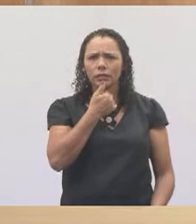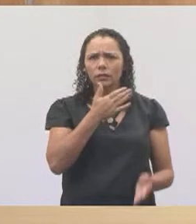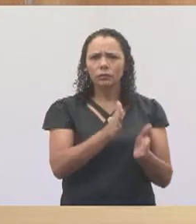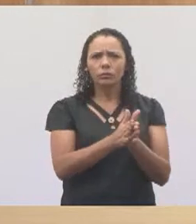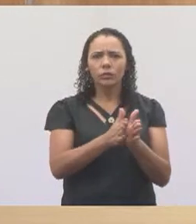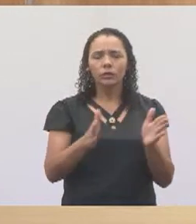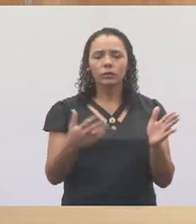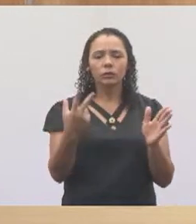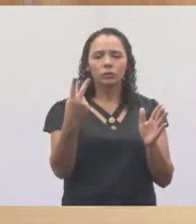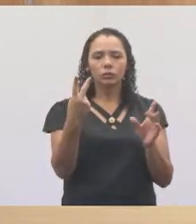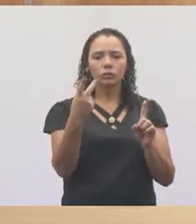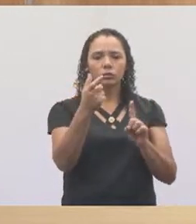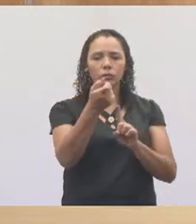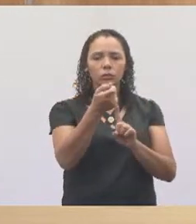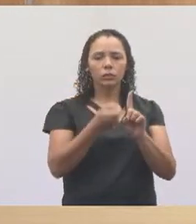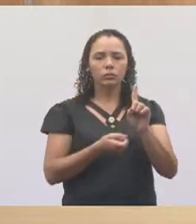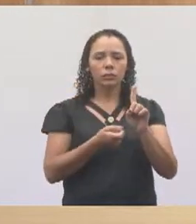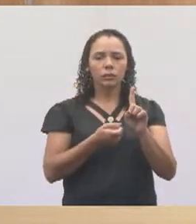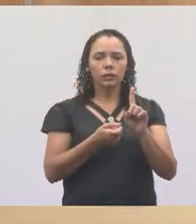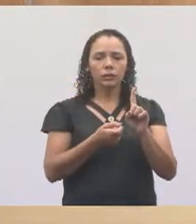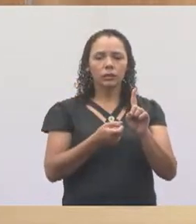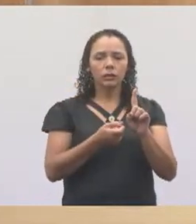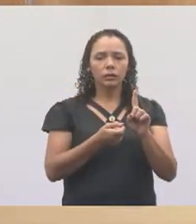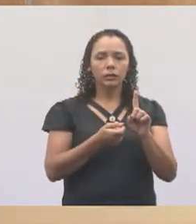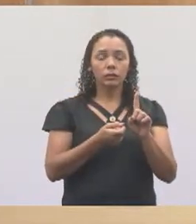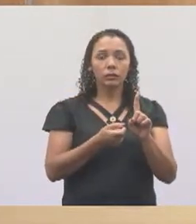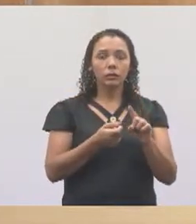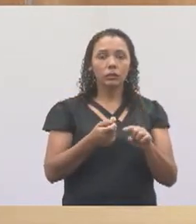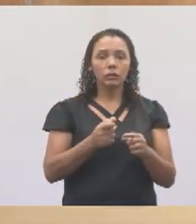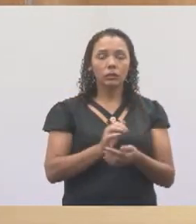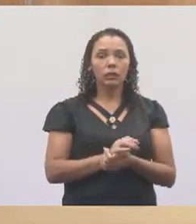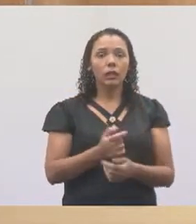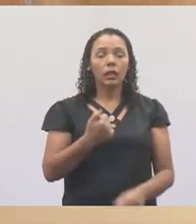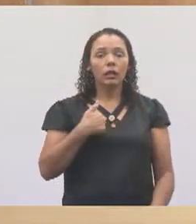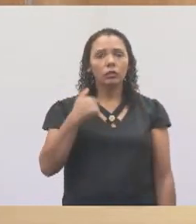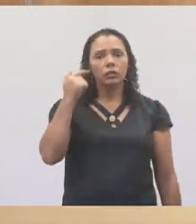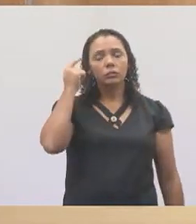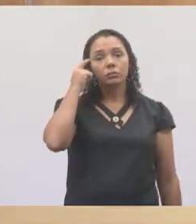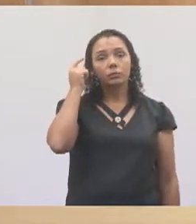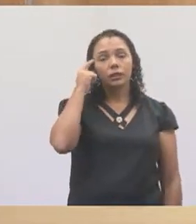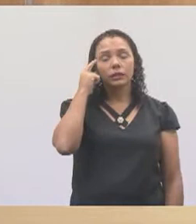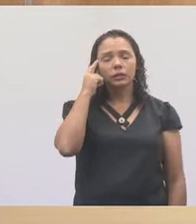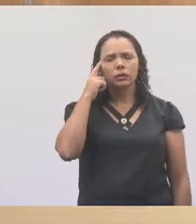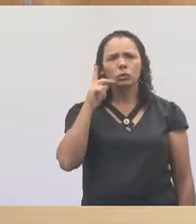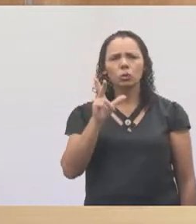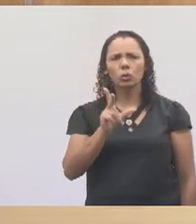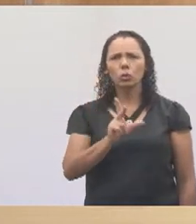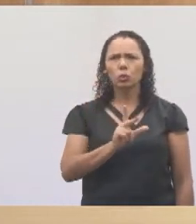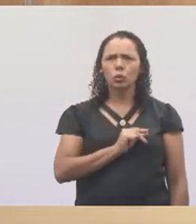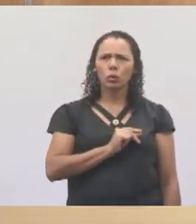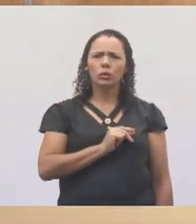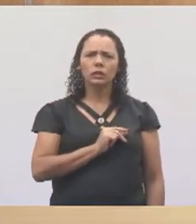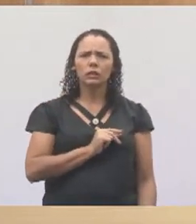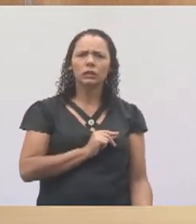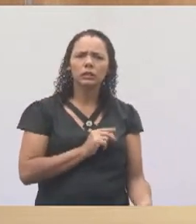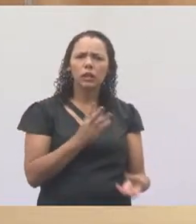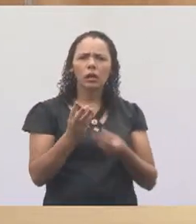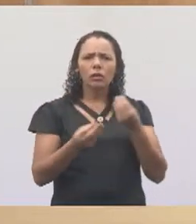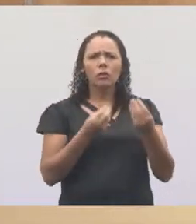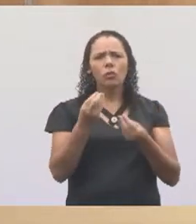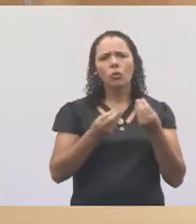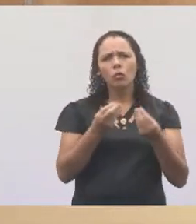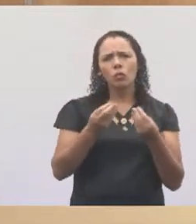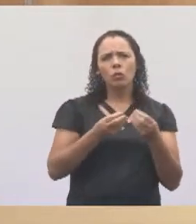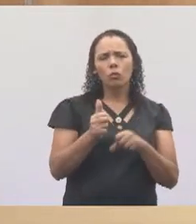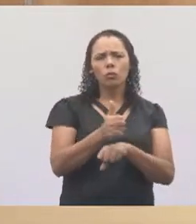é? E aquele caso para mim era esporádico. Eu fiquei pensando, né? Nossa, como um delegado de polícia,